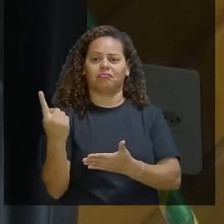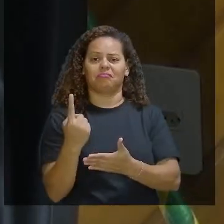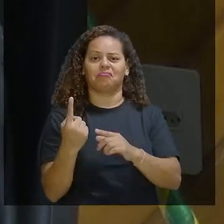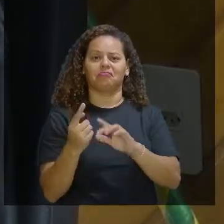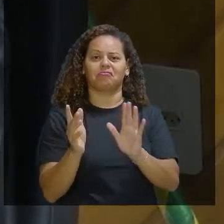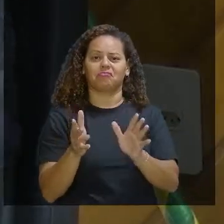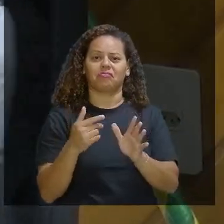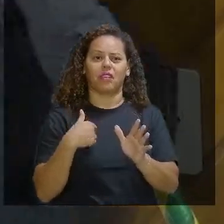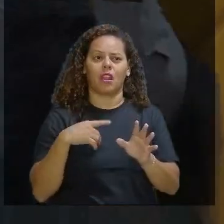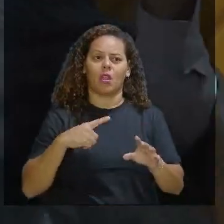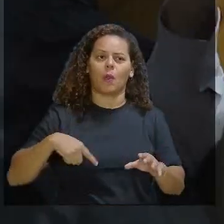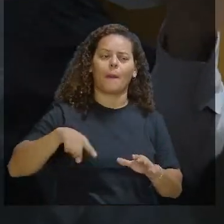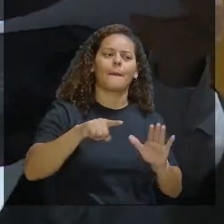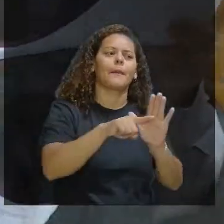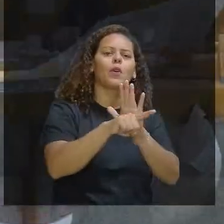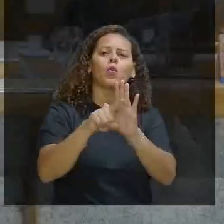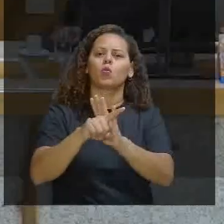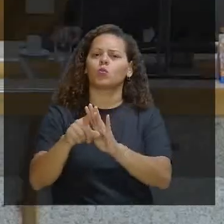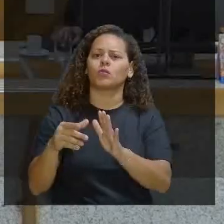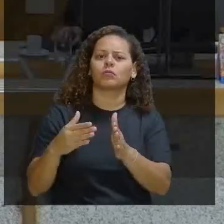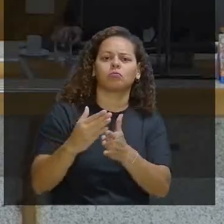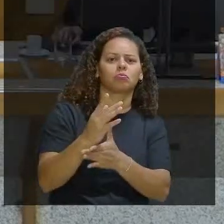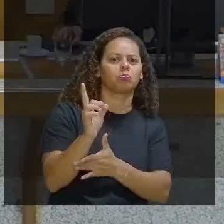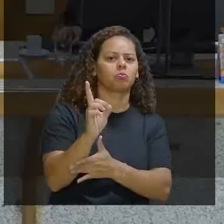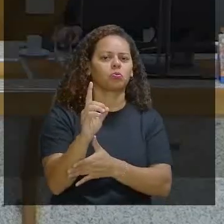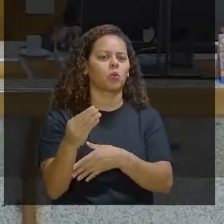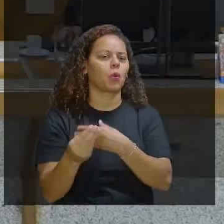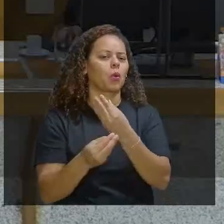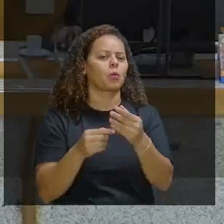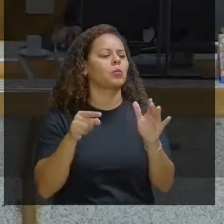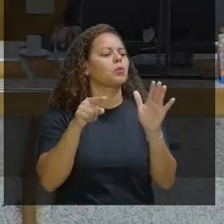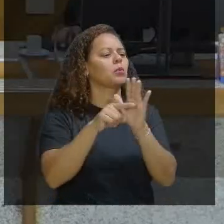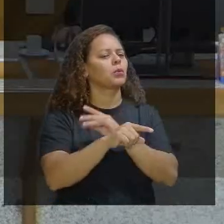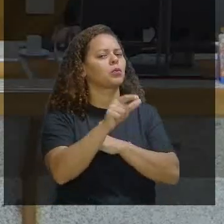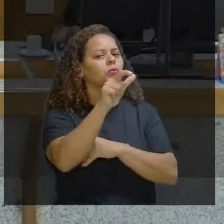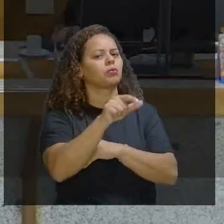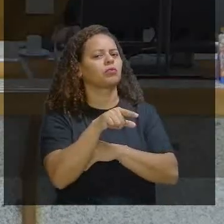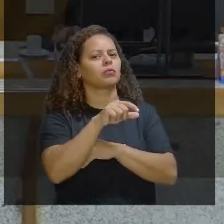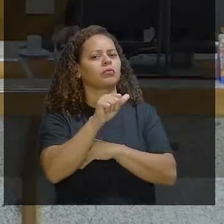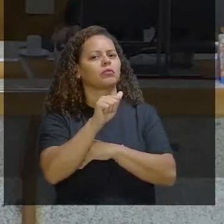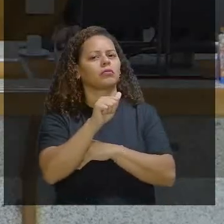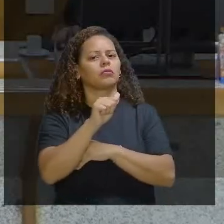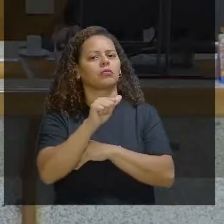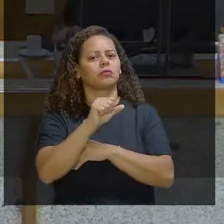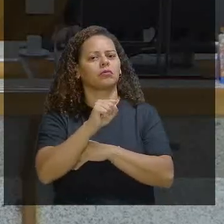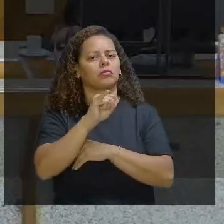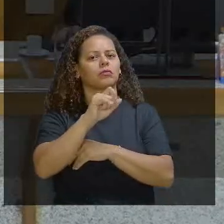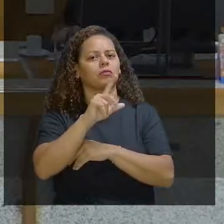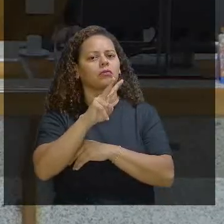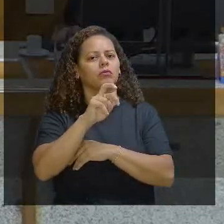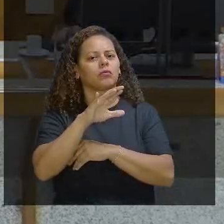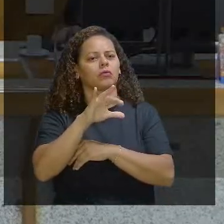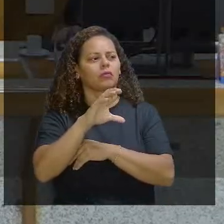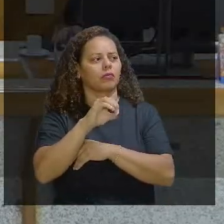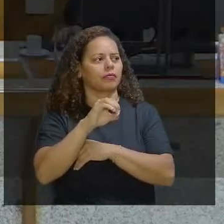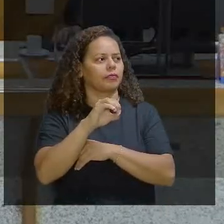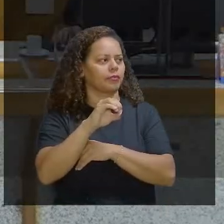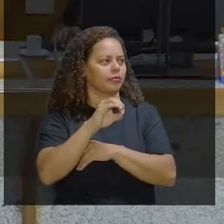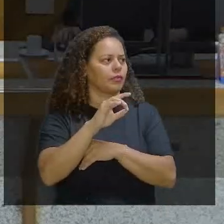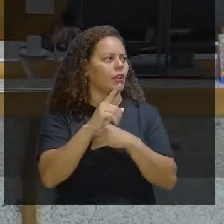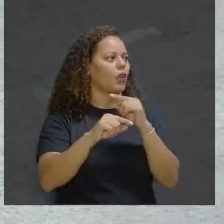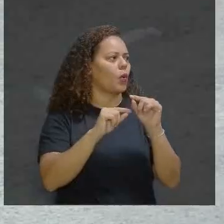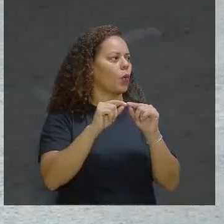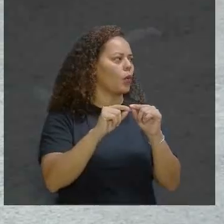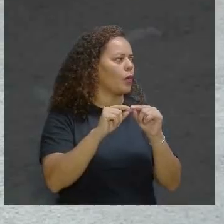deste colegiado. Como vota o juiz Agostinho Silvério? Eu acompanho